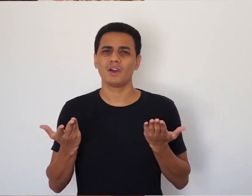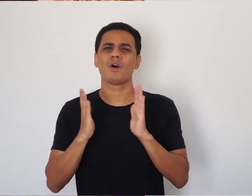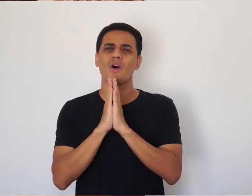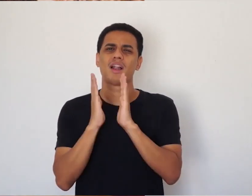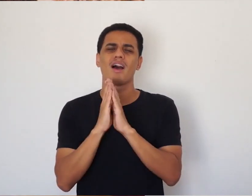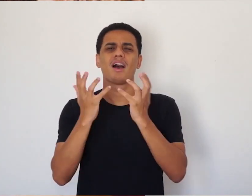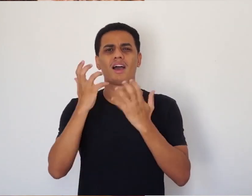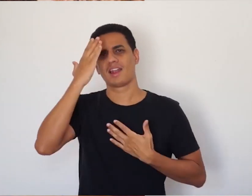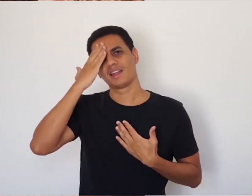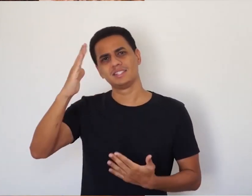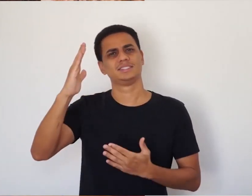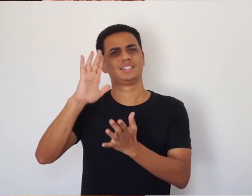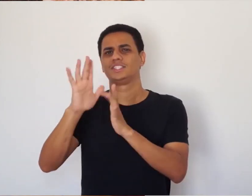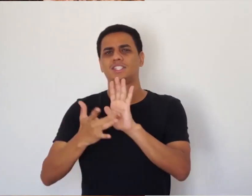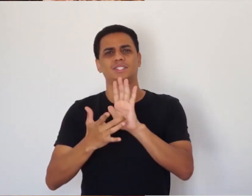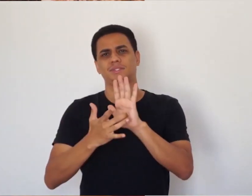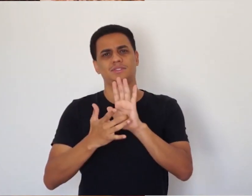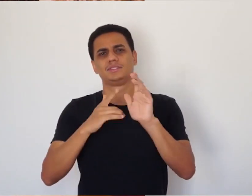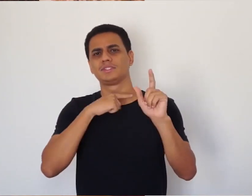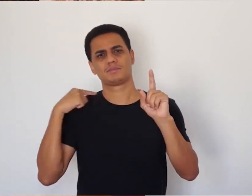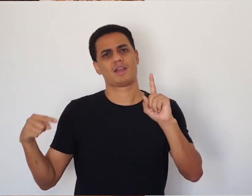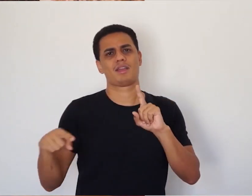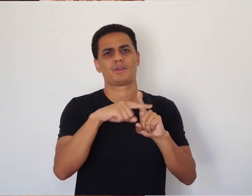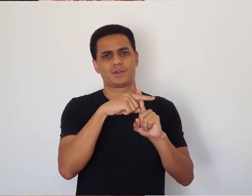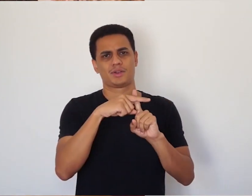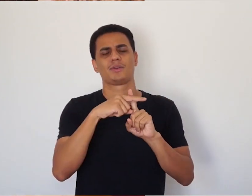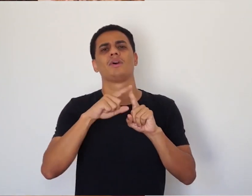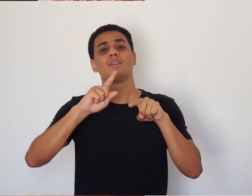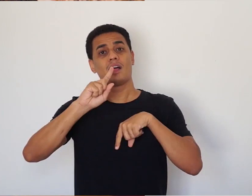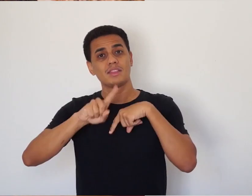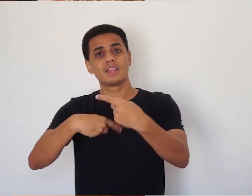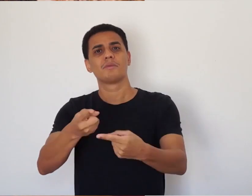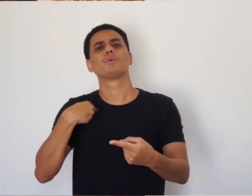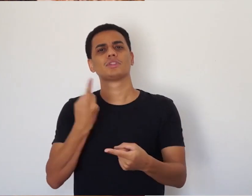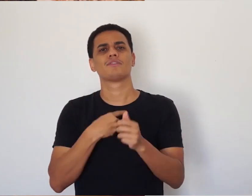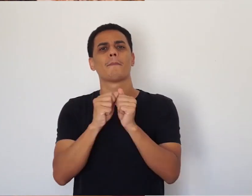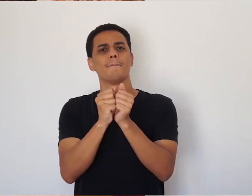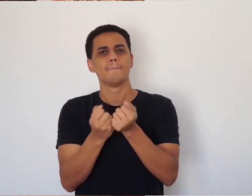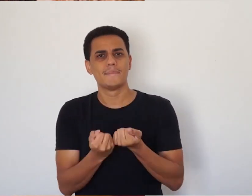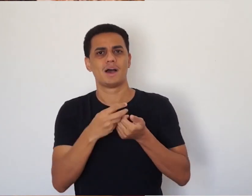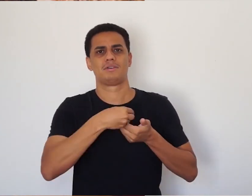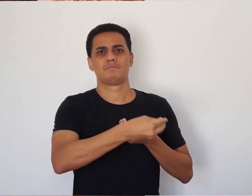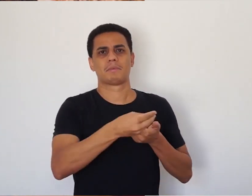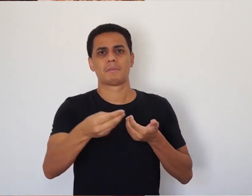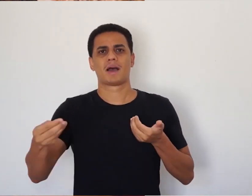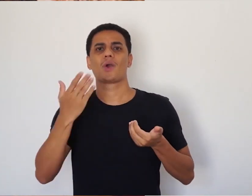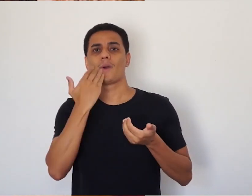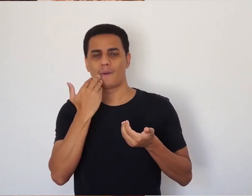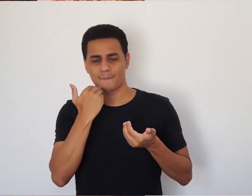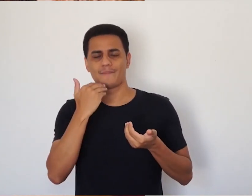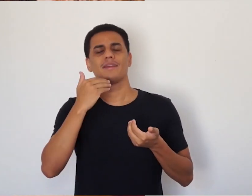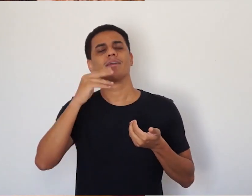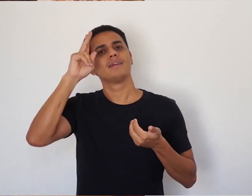queria então orar agradecendo a Deus pelo sacrifício de Cristo Jesus e depois nós vamos partir o pão e